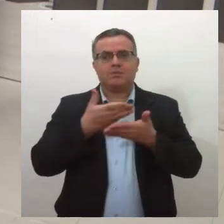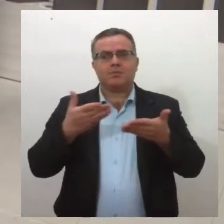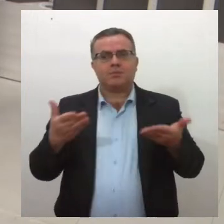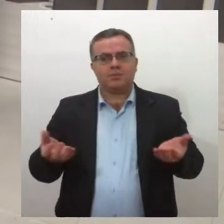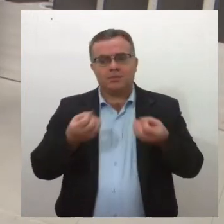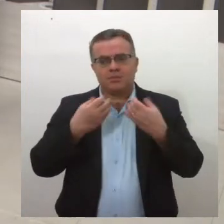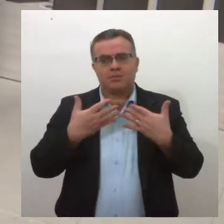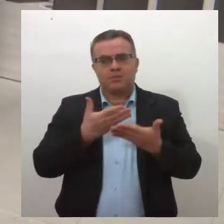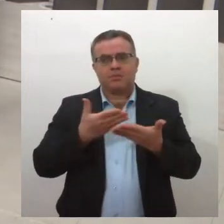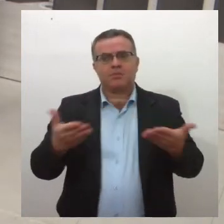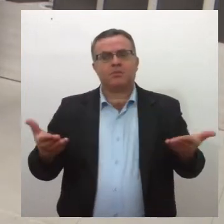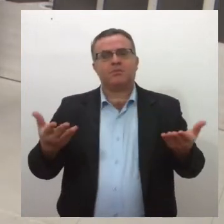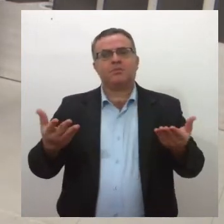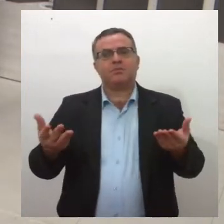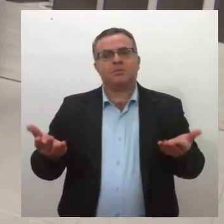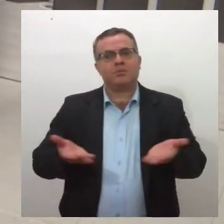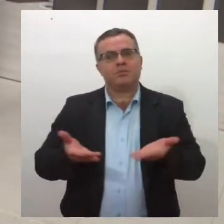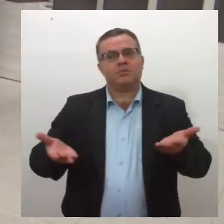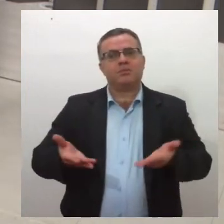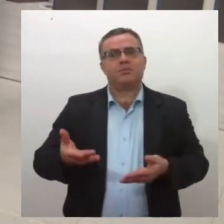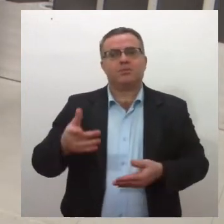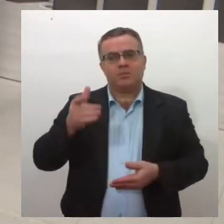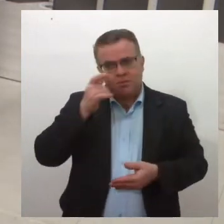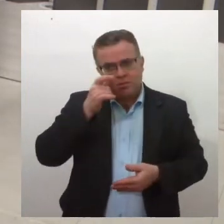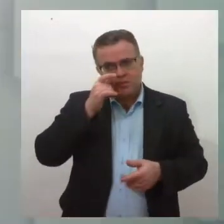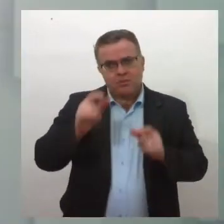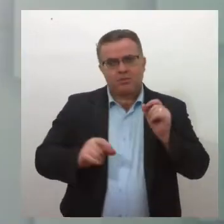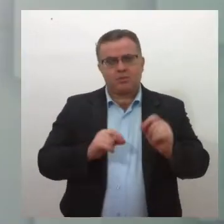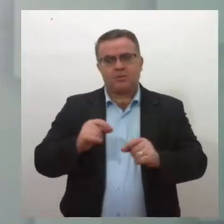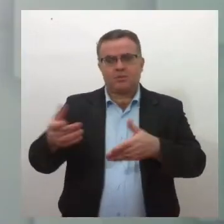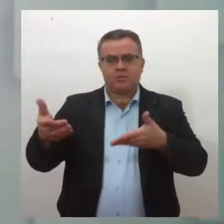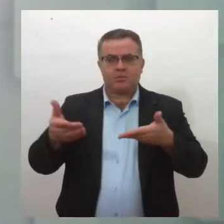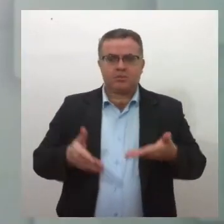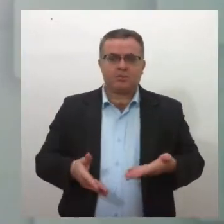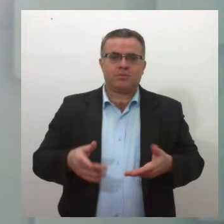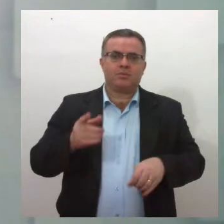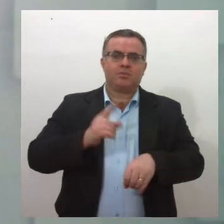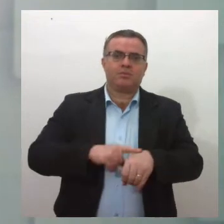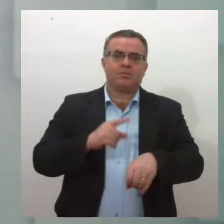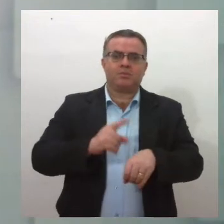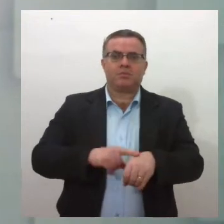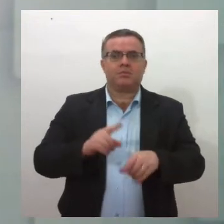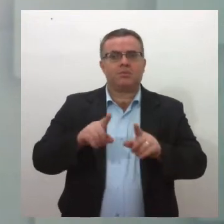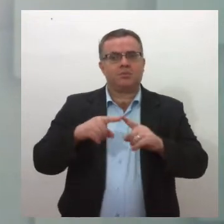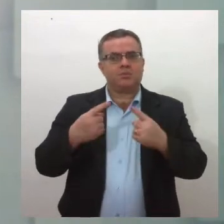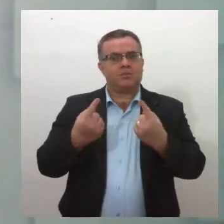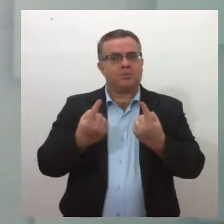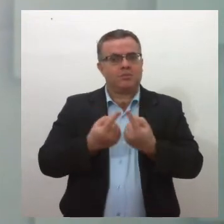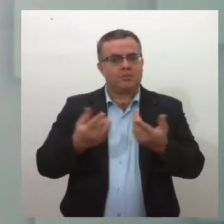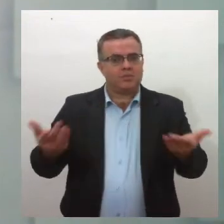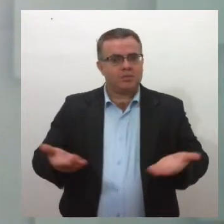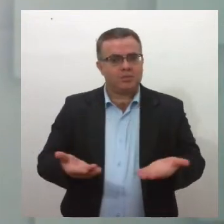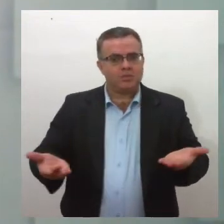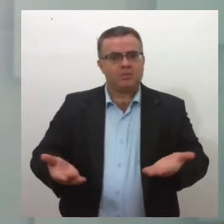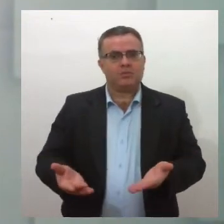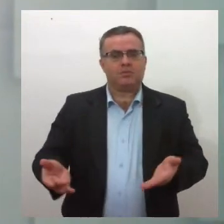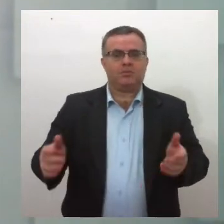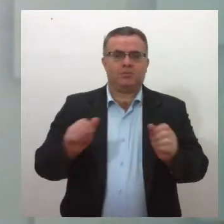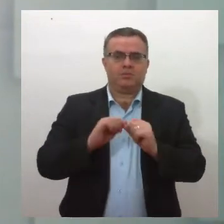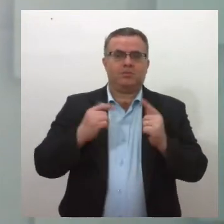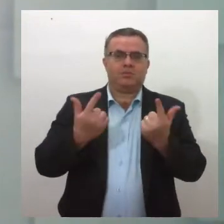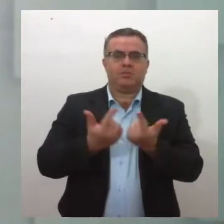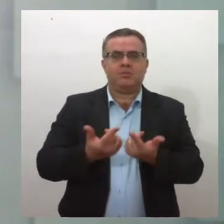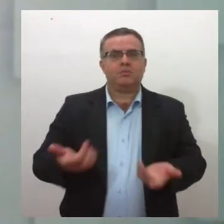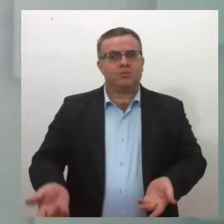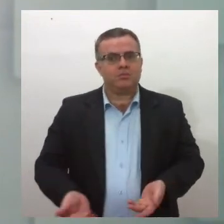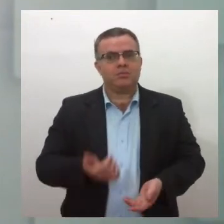bom dia para você que nos acompanha. Eu convido a você, porque logo mais tem sessão plenária aqui na Assembleia Legislativa, logo mais às 10h30